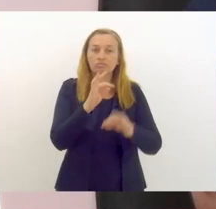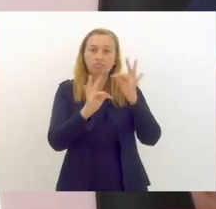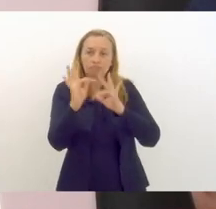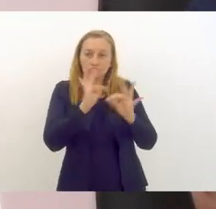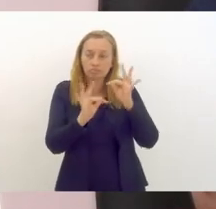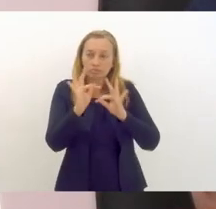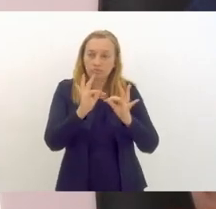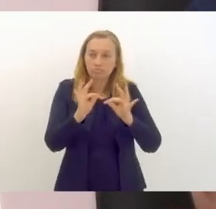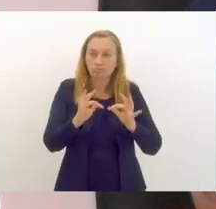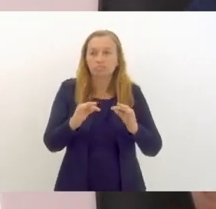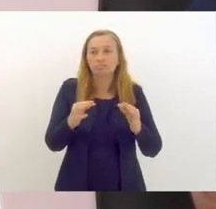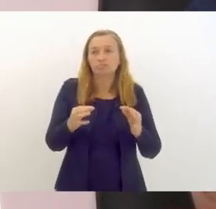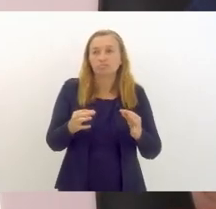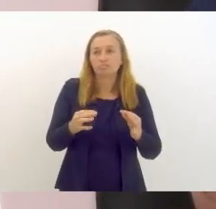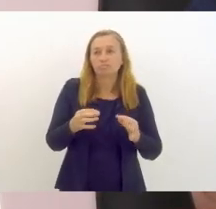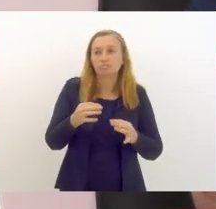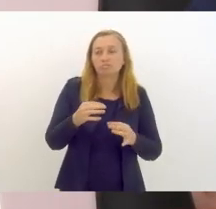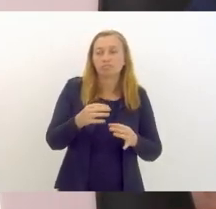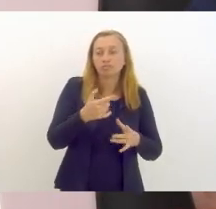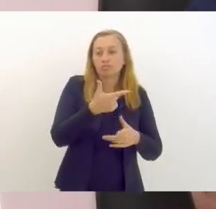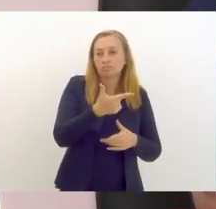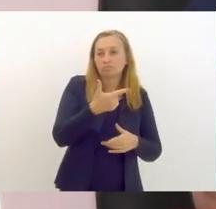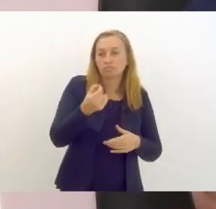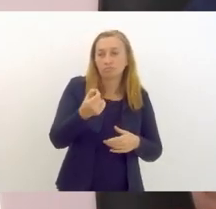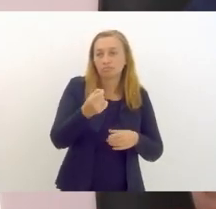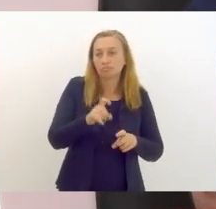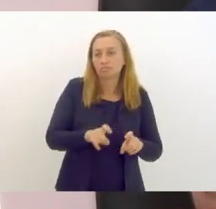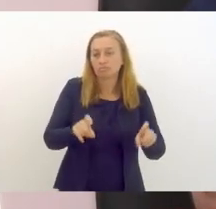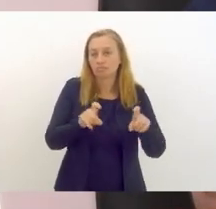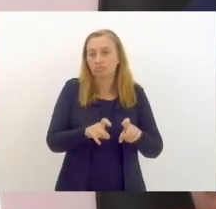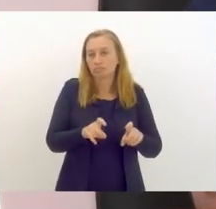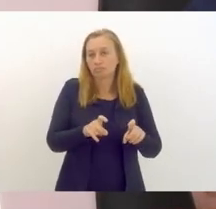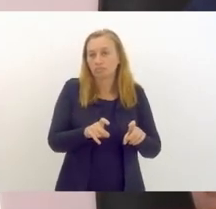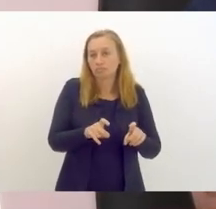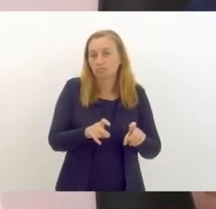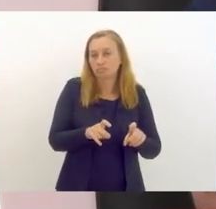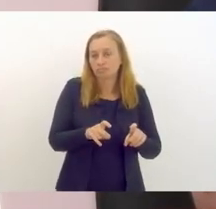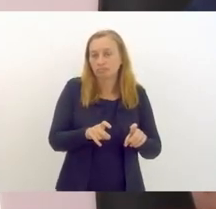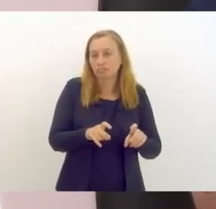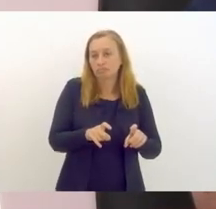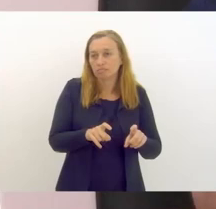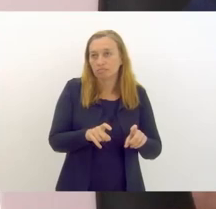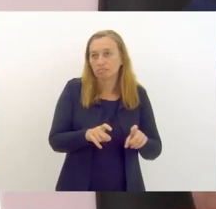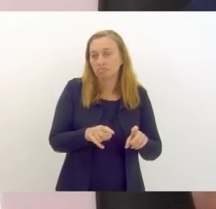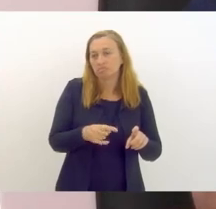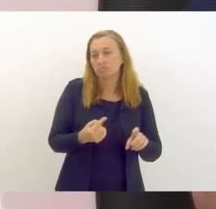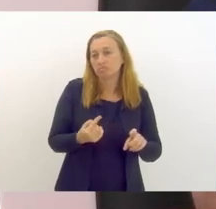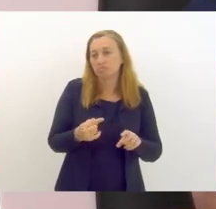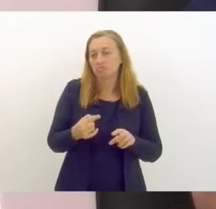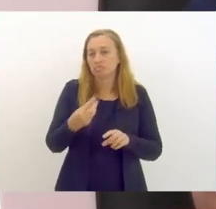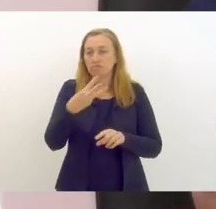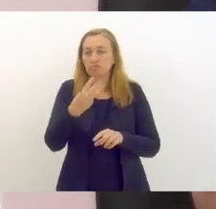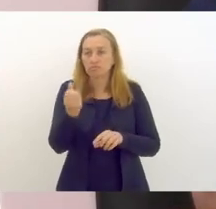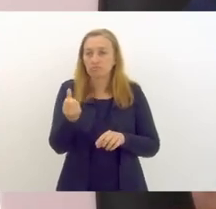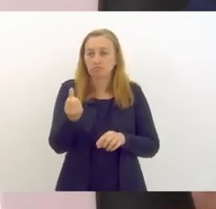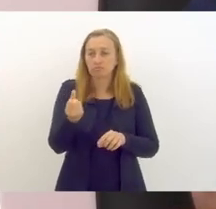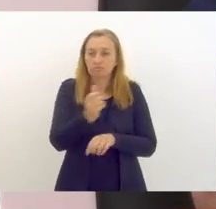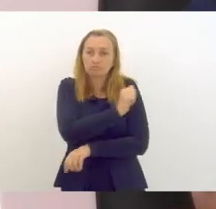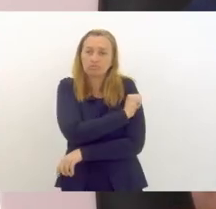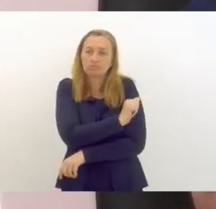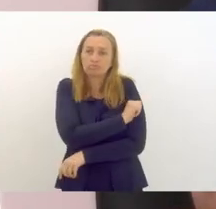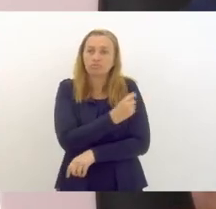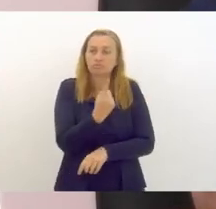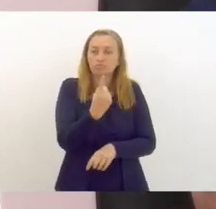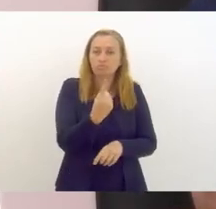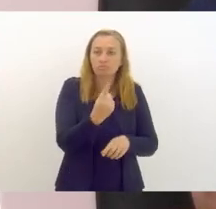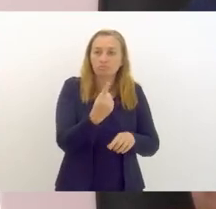tecnologia. Então, assim, a gente tem 20 Chromebooks, né, na escola que eu dirijo, e o mínimo de uma, o máximo de uma turma minha é de 36 alunos. Então, não tem uma turma que